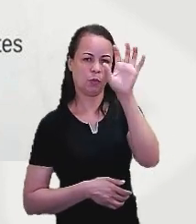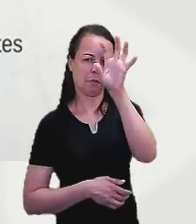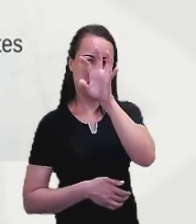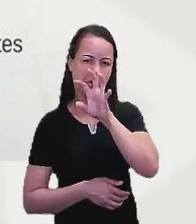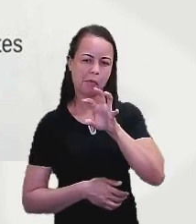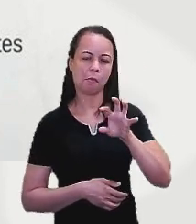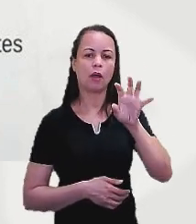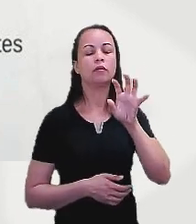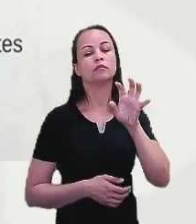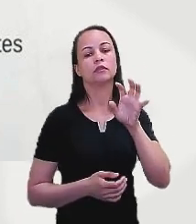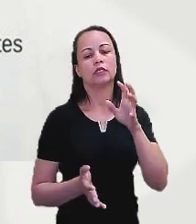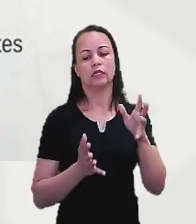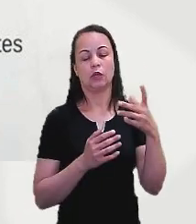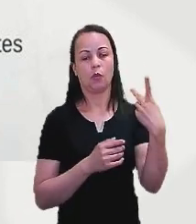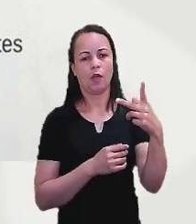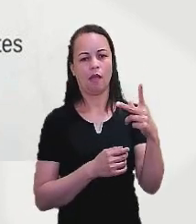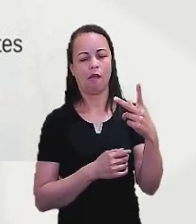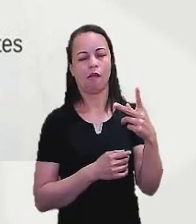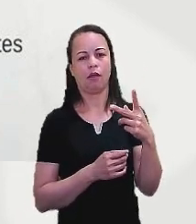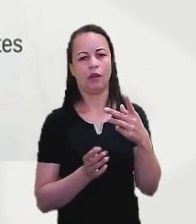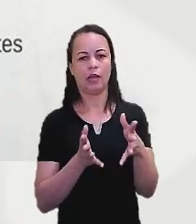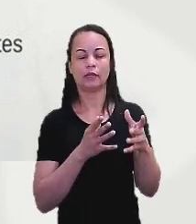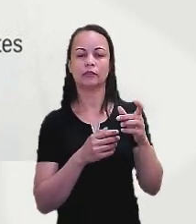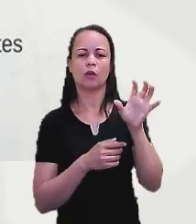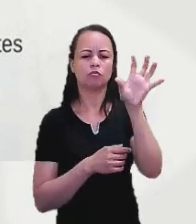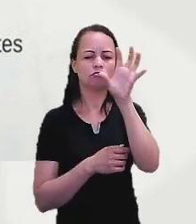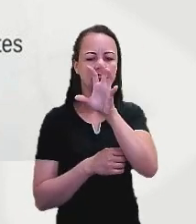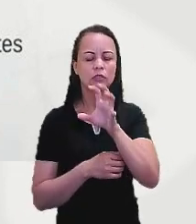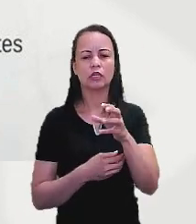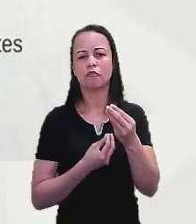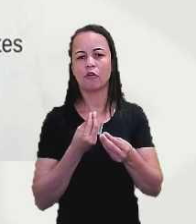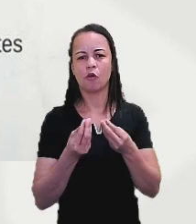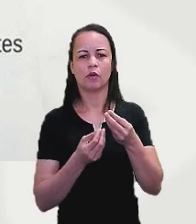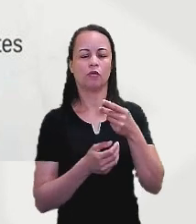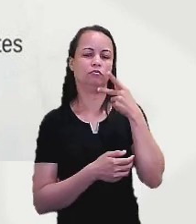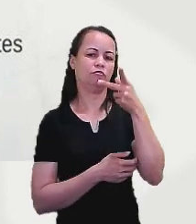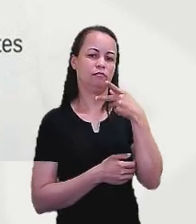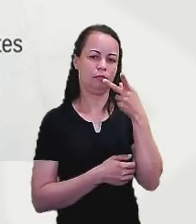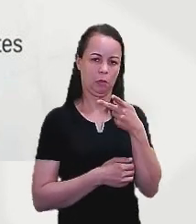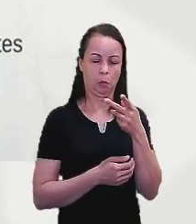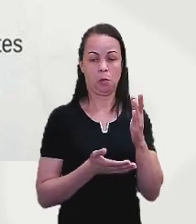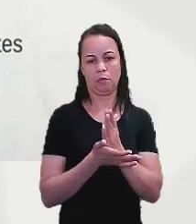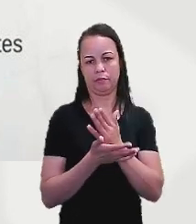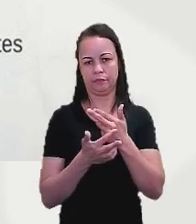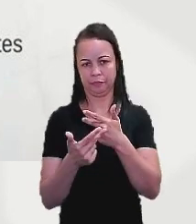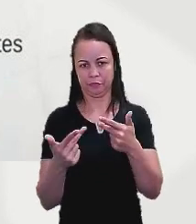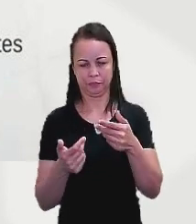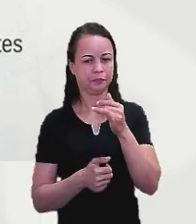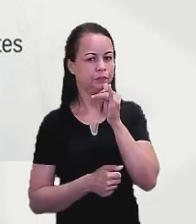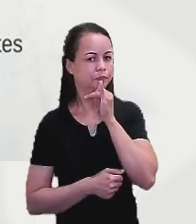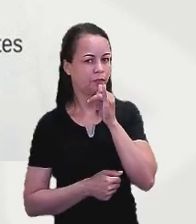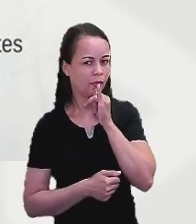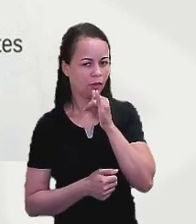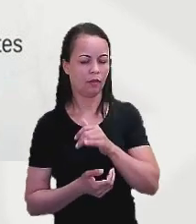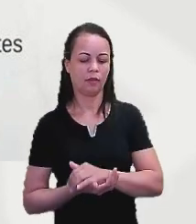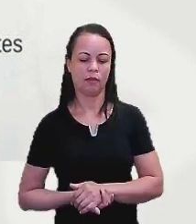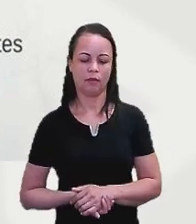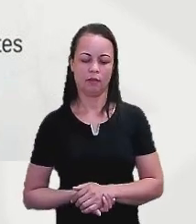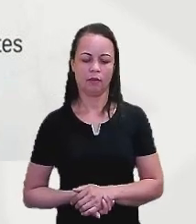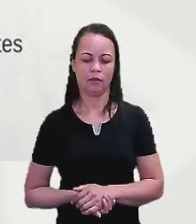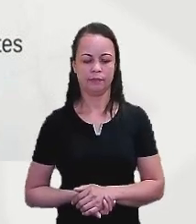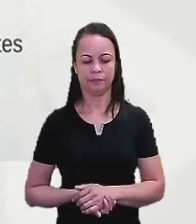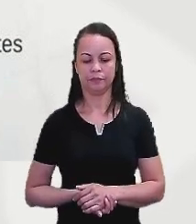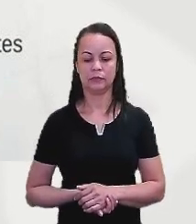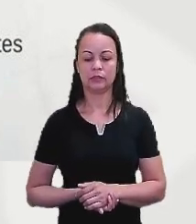então essas regiões, elas são distintas na forma de falar algumas coisas. Por exemplo,